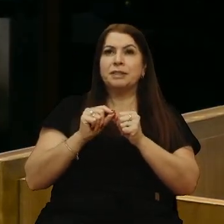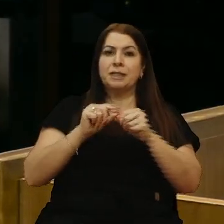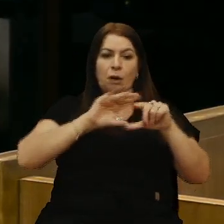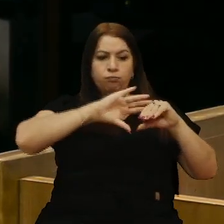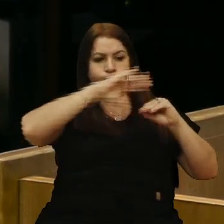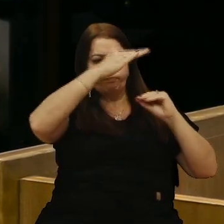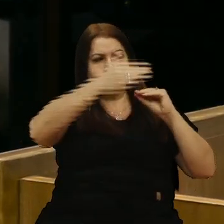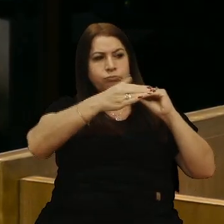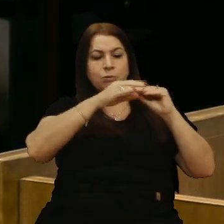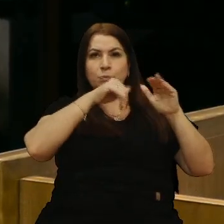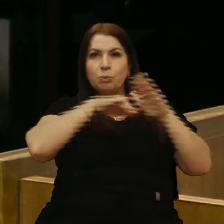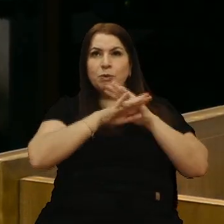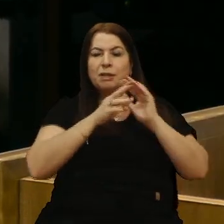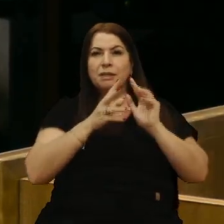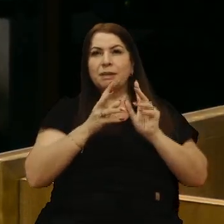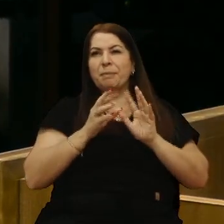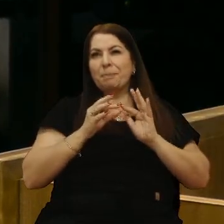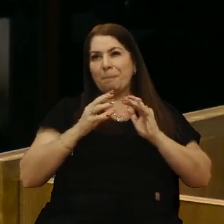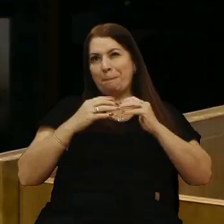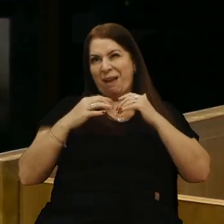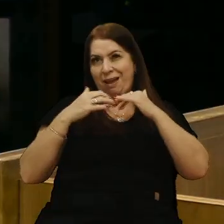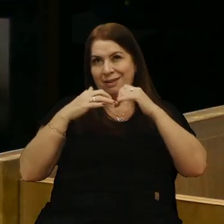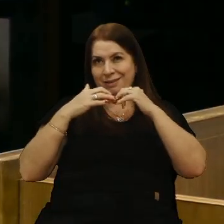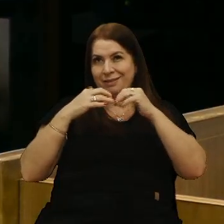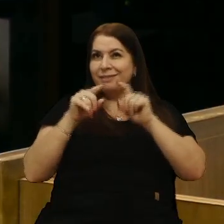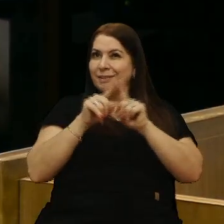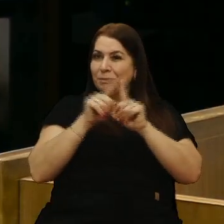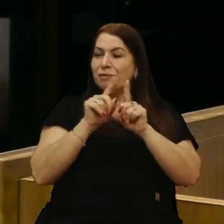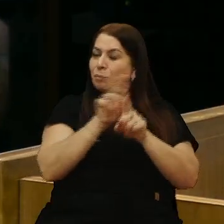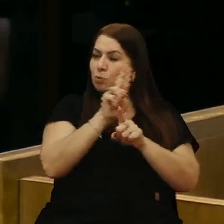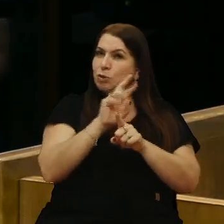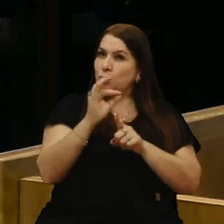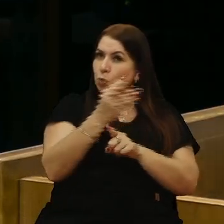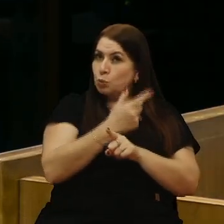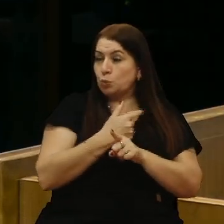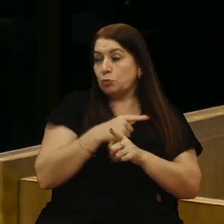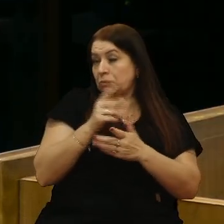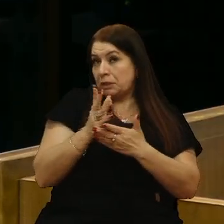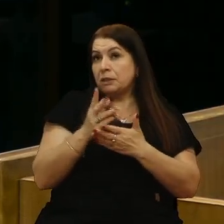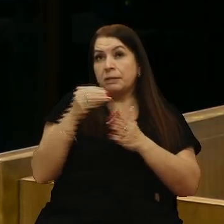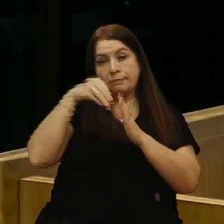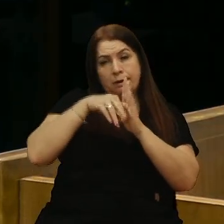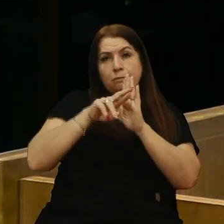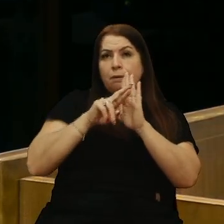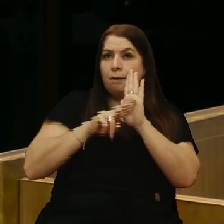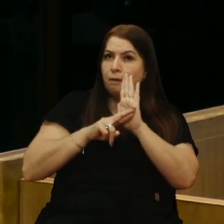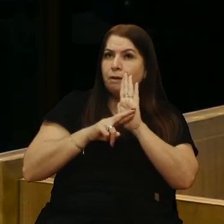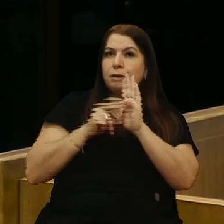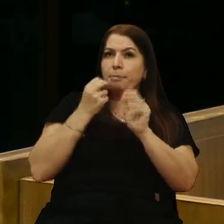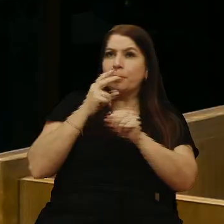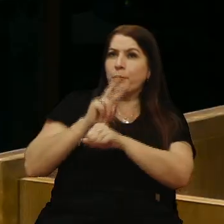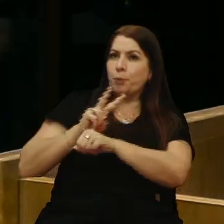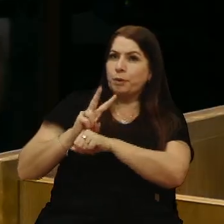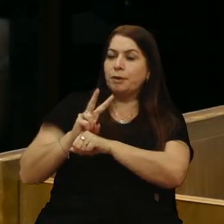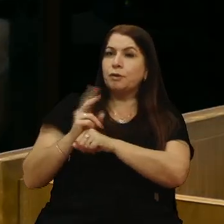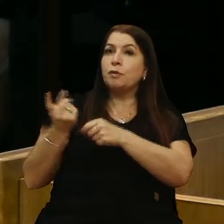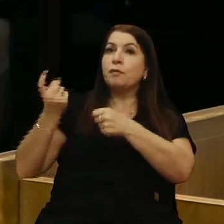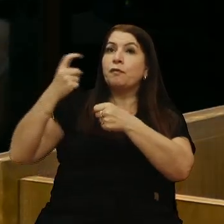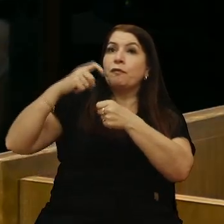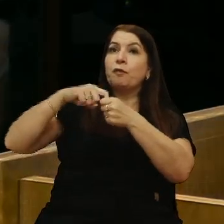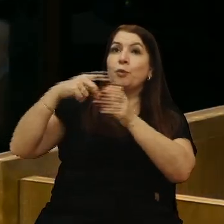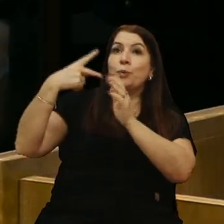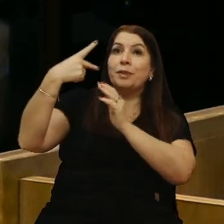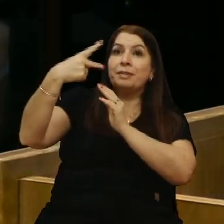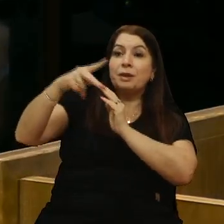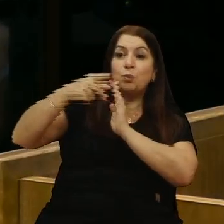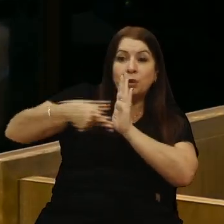para guardar tuas máquinas, tu vai poder usar aquilo ali, desde que seja dentro da regra e bem cuidado. Volta a ser teu o